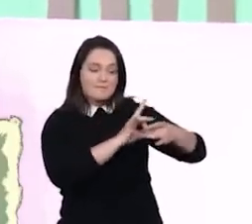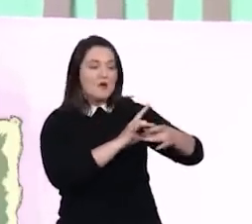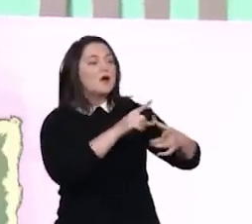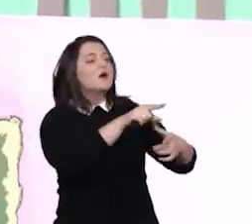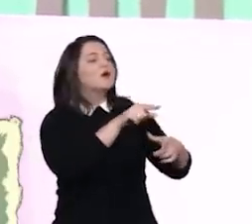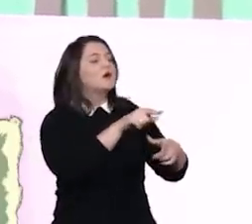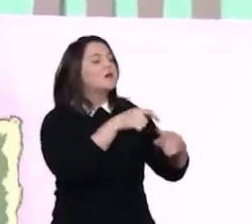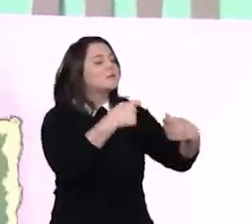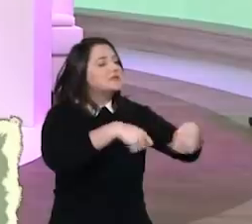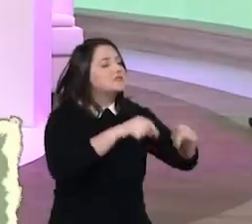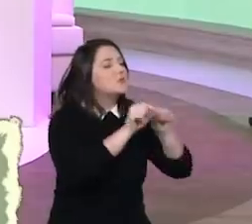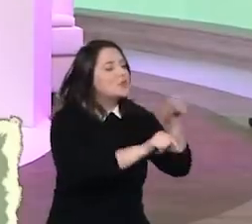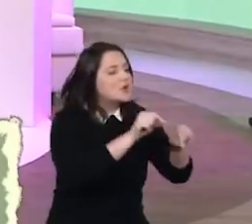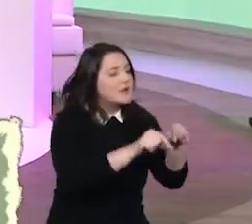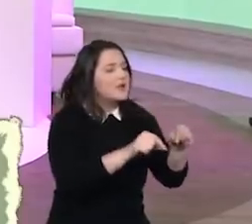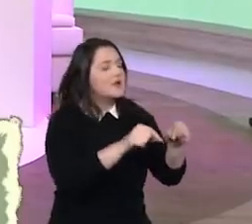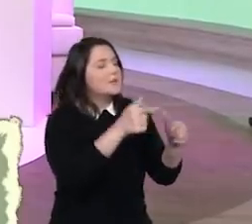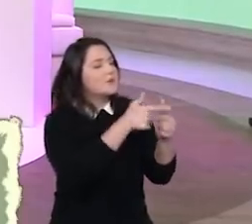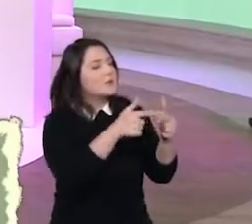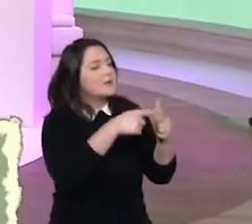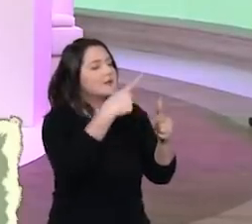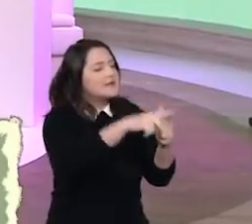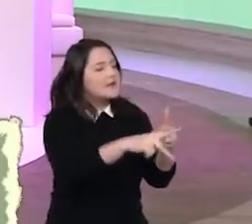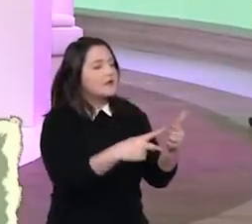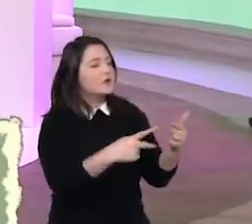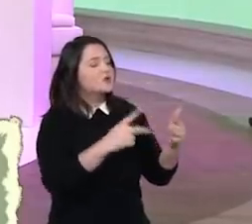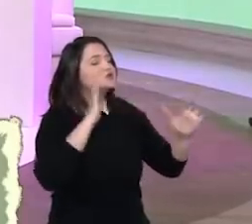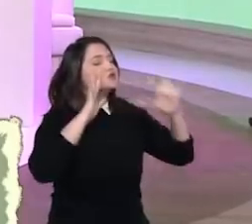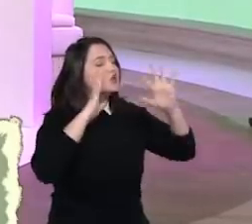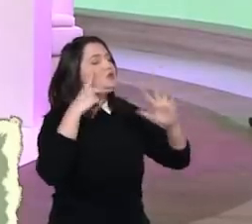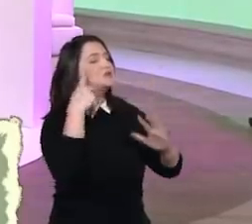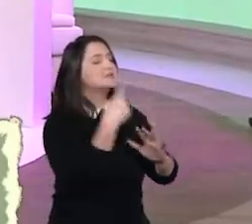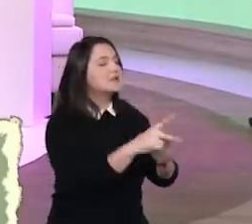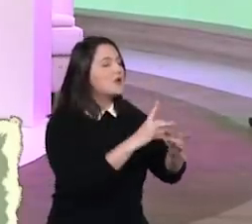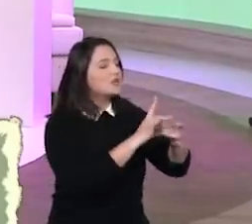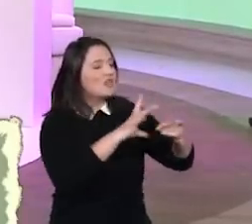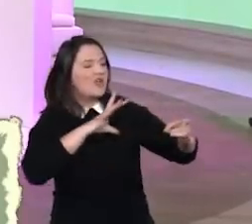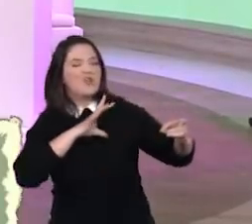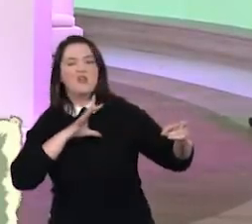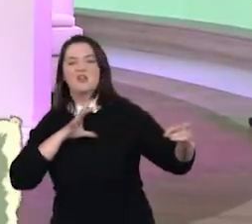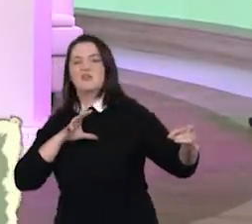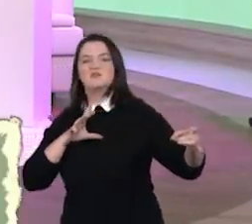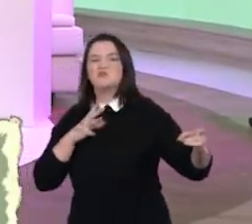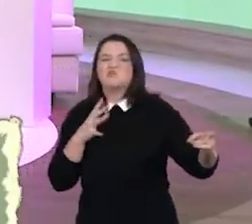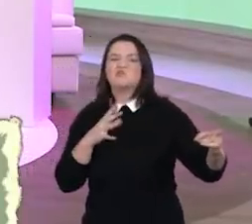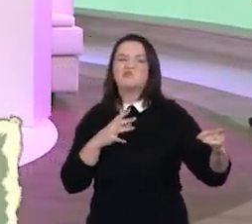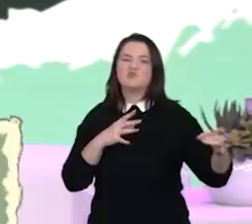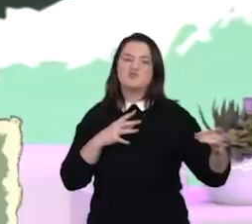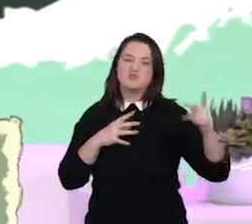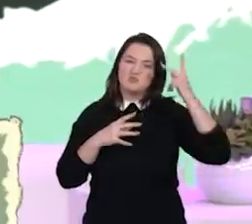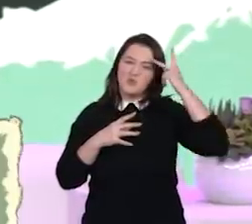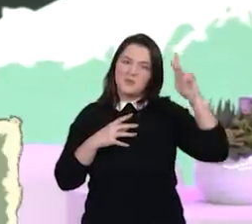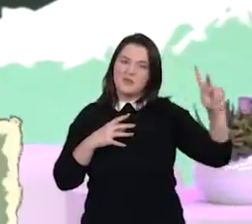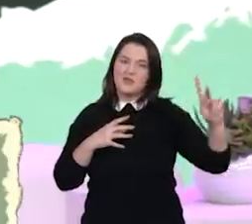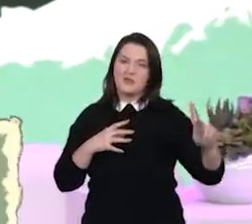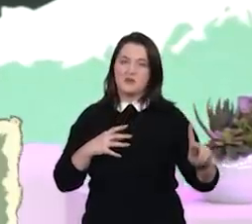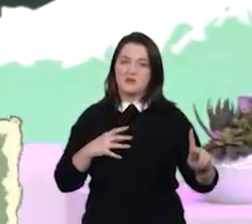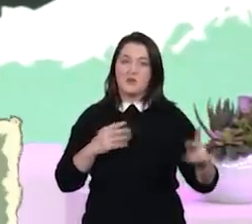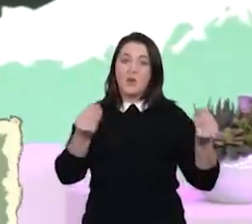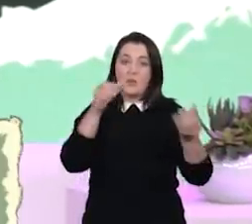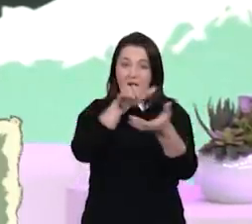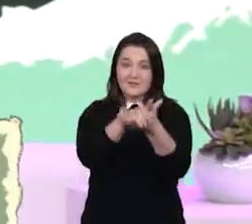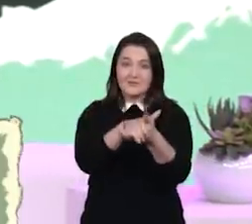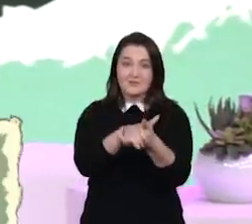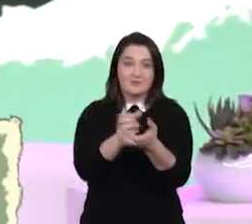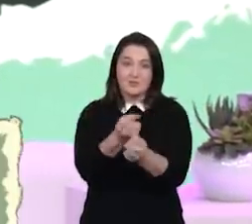na necessidade do outro, no sonho do outro, o casamento torna-se quase inviável. Eu